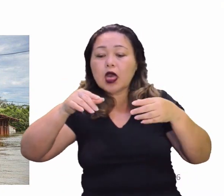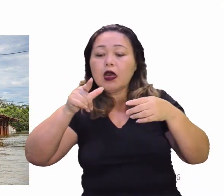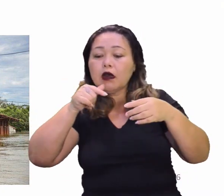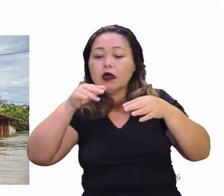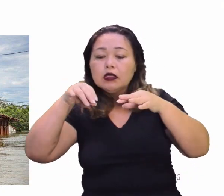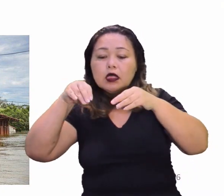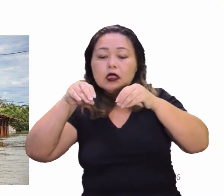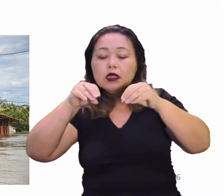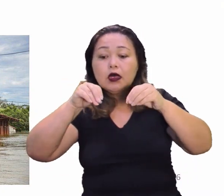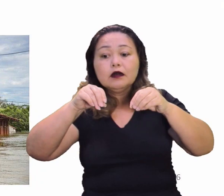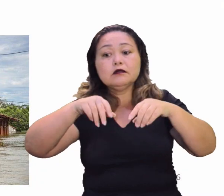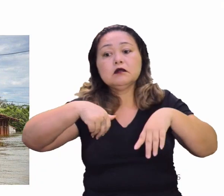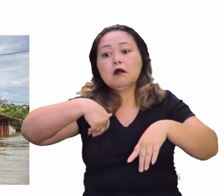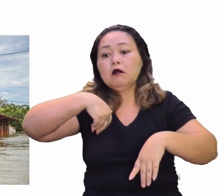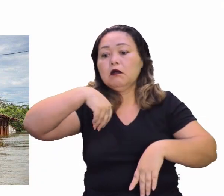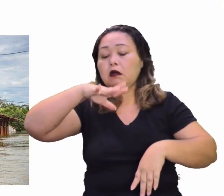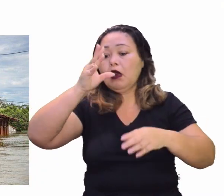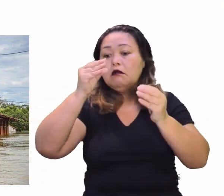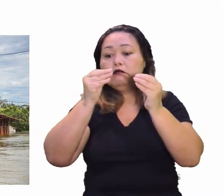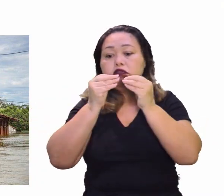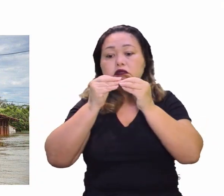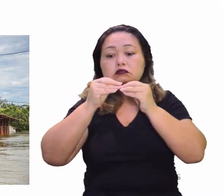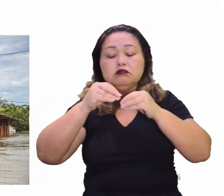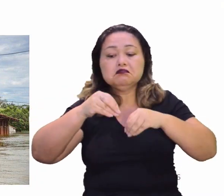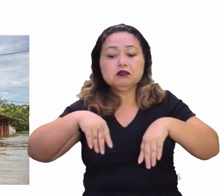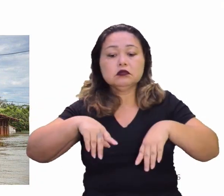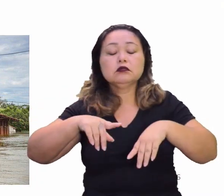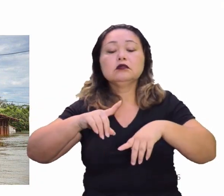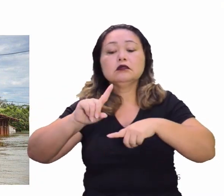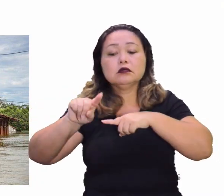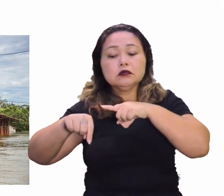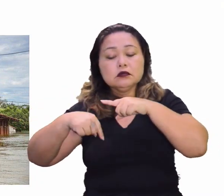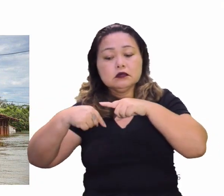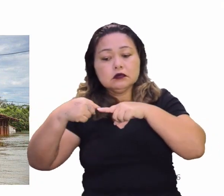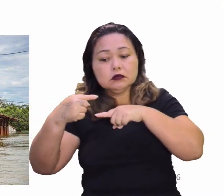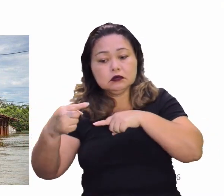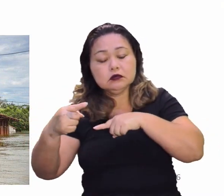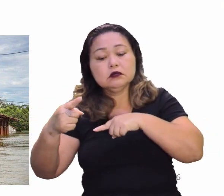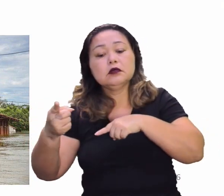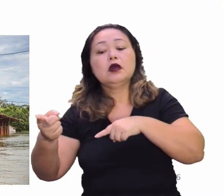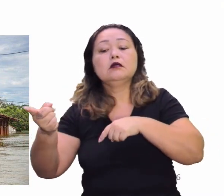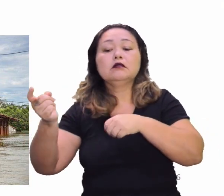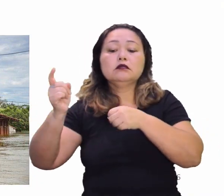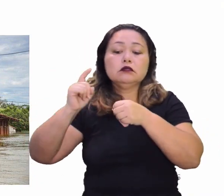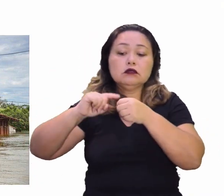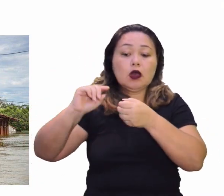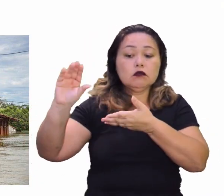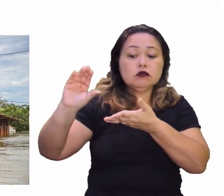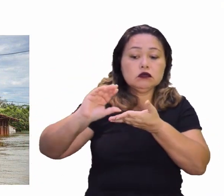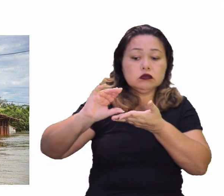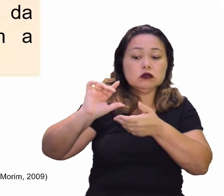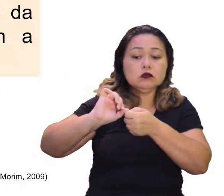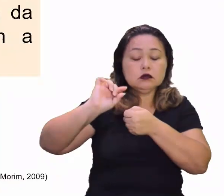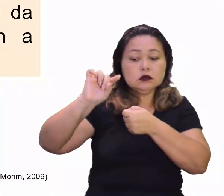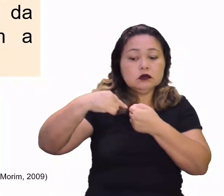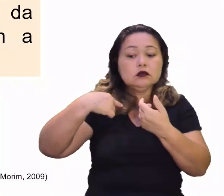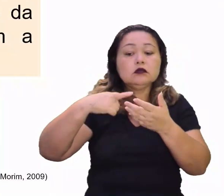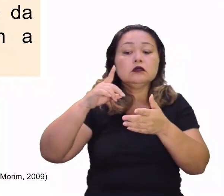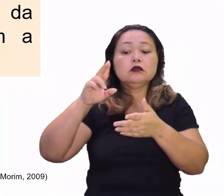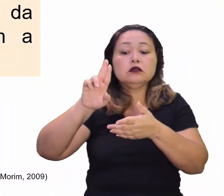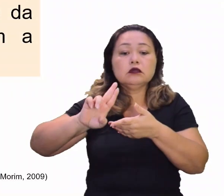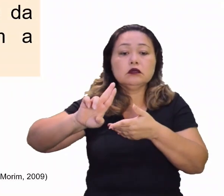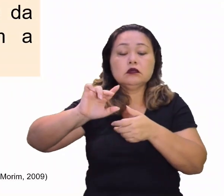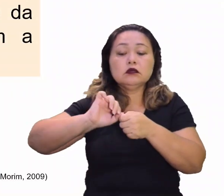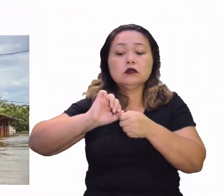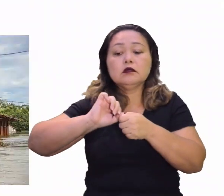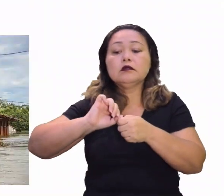ainda vai ter um custo maior para colocar ela para funcionar de novo, né? E foi em 1966